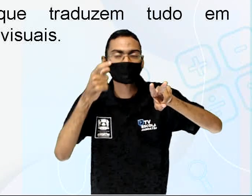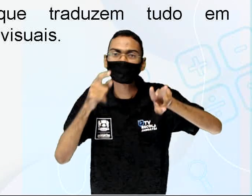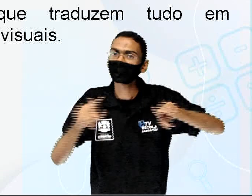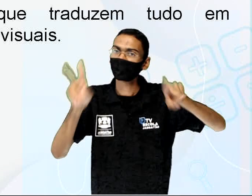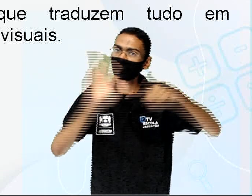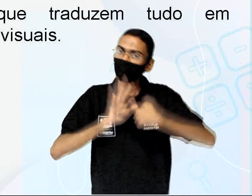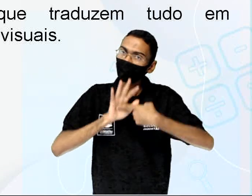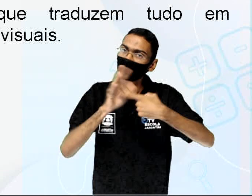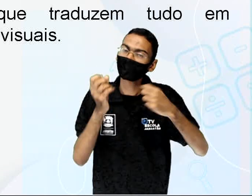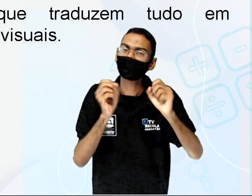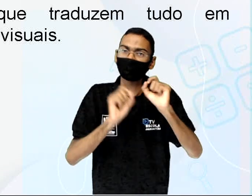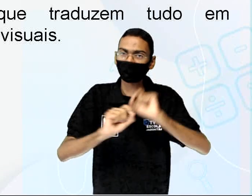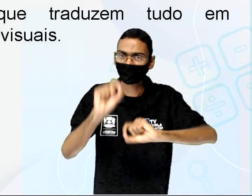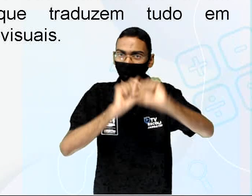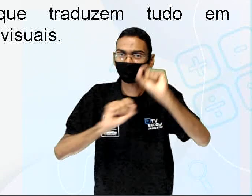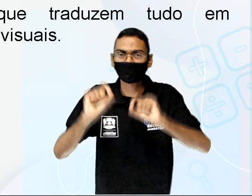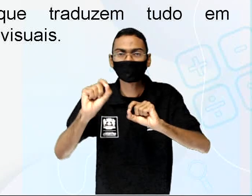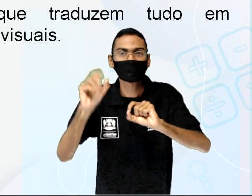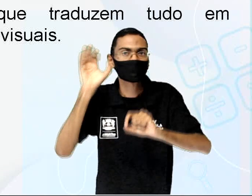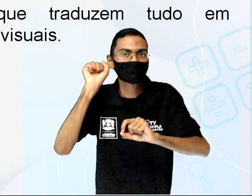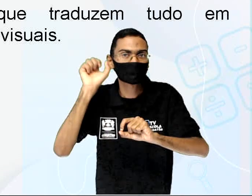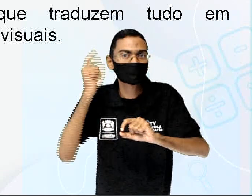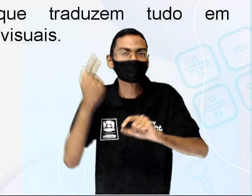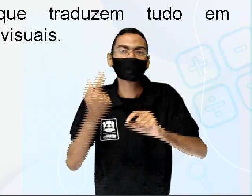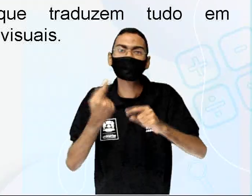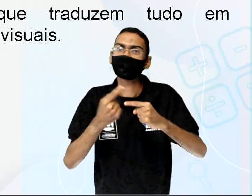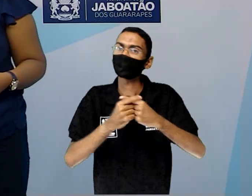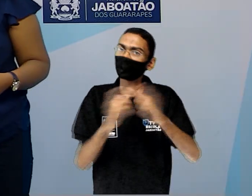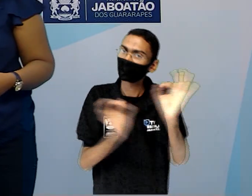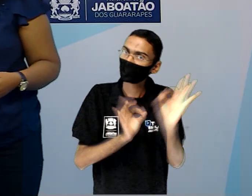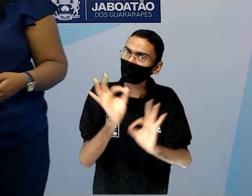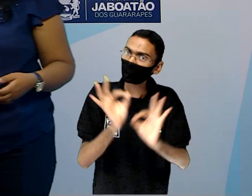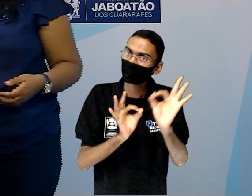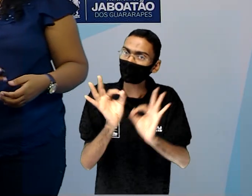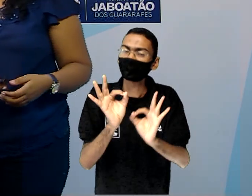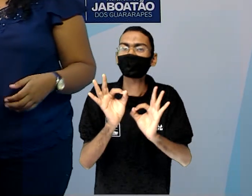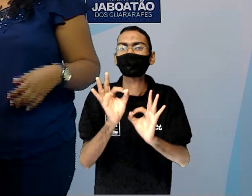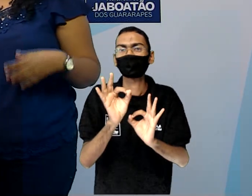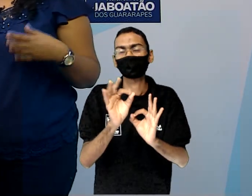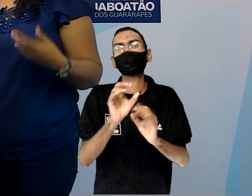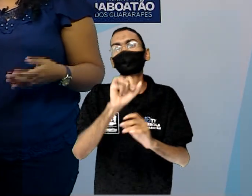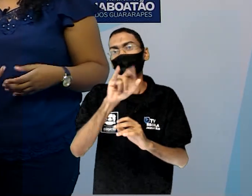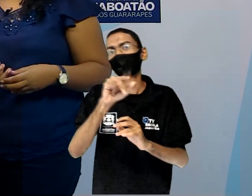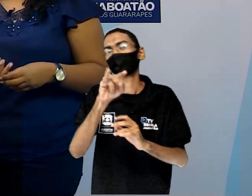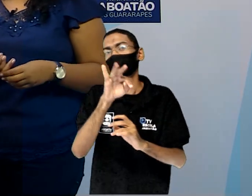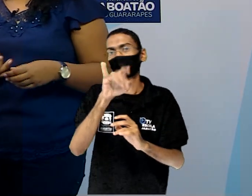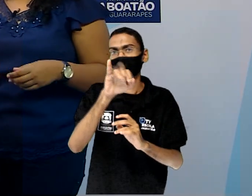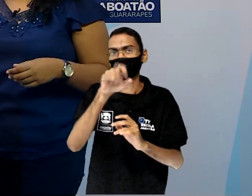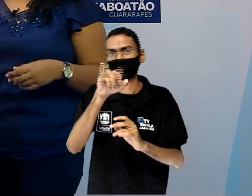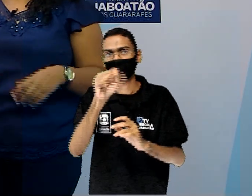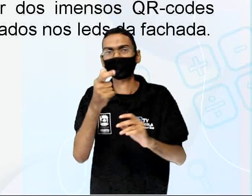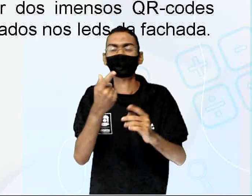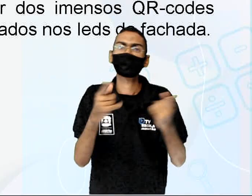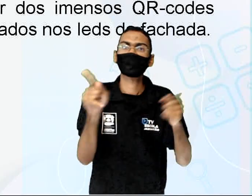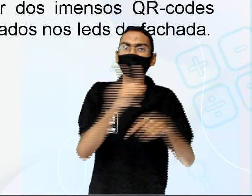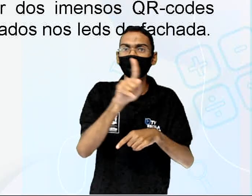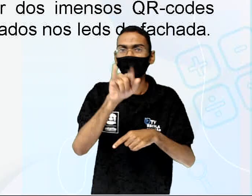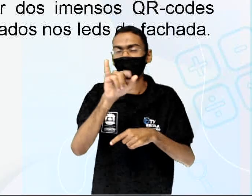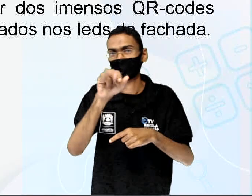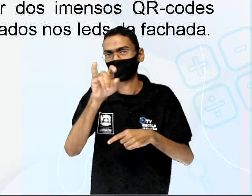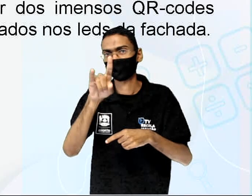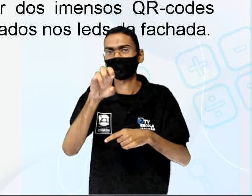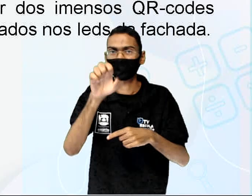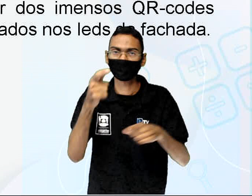ver-ouvir desse projeto chamado Sinestesia. Tem aí também a Gisele Belgman, que